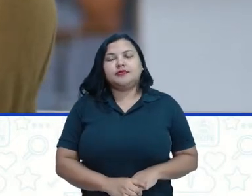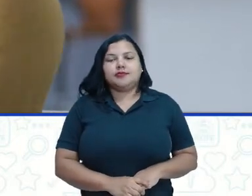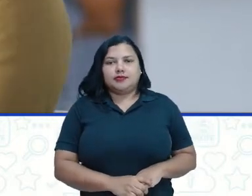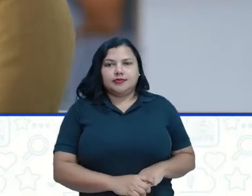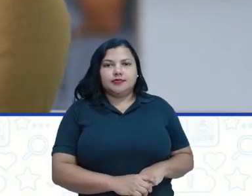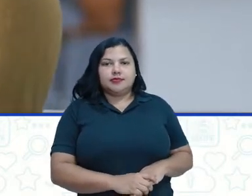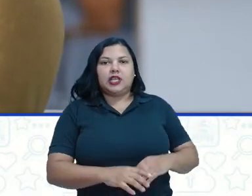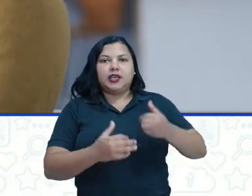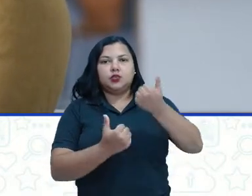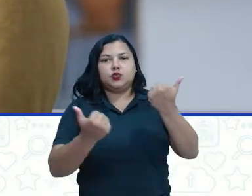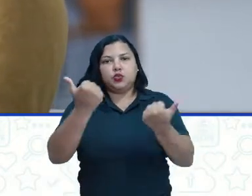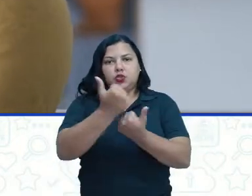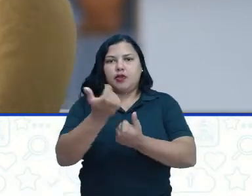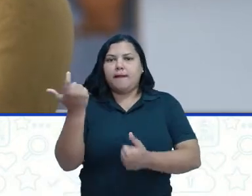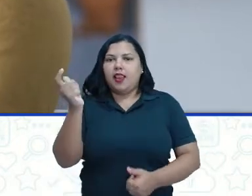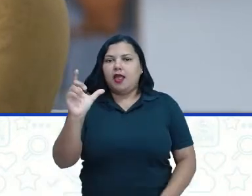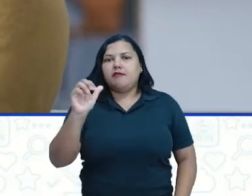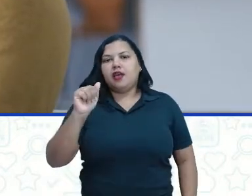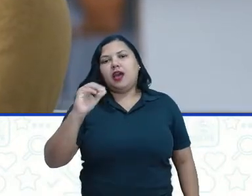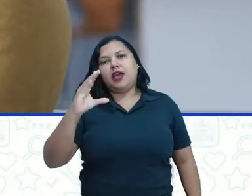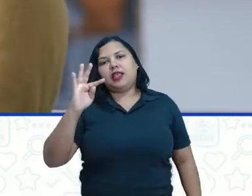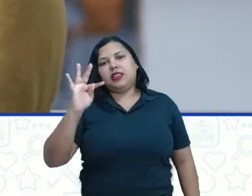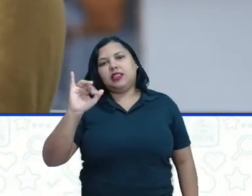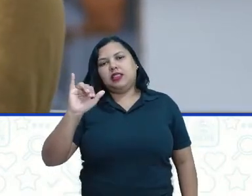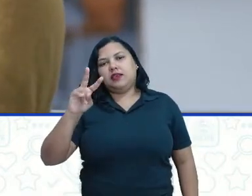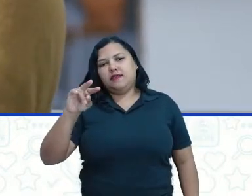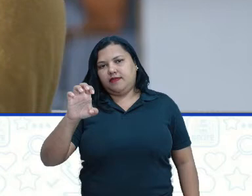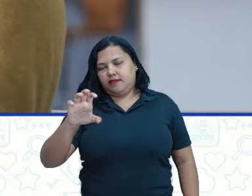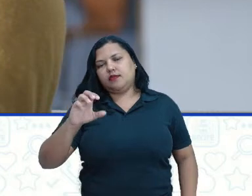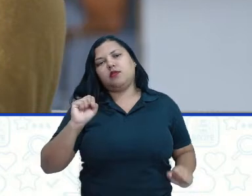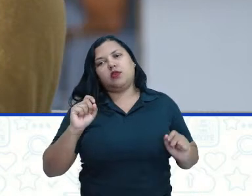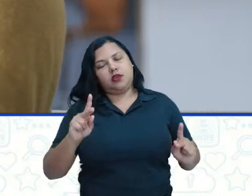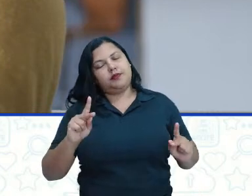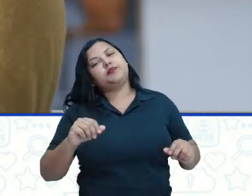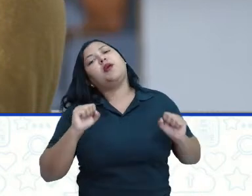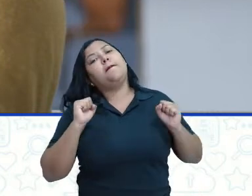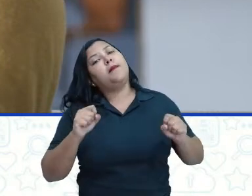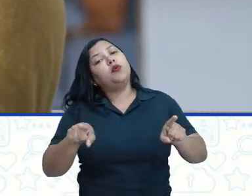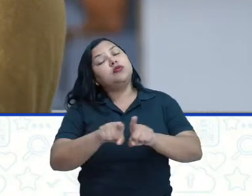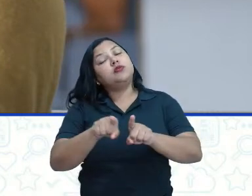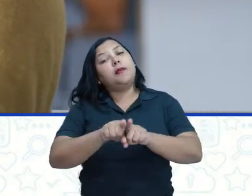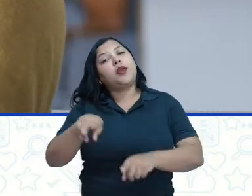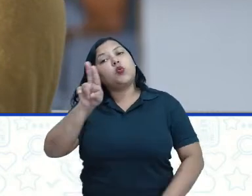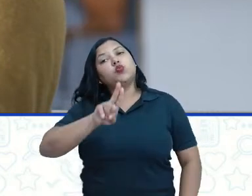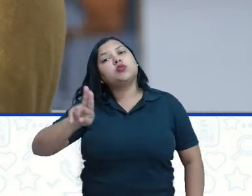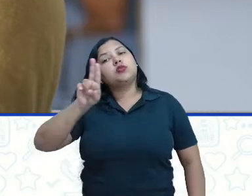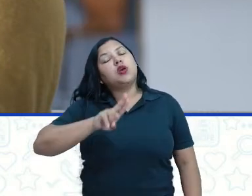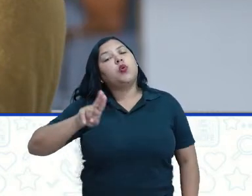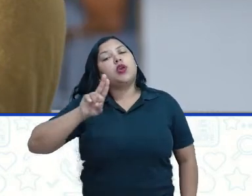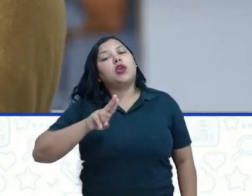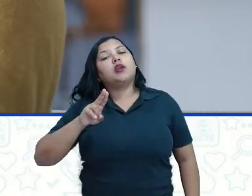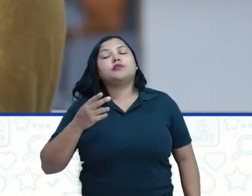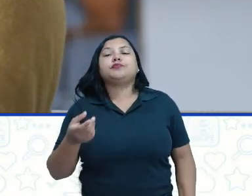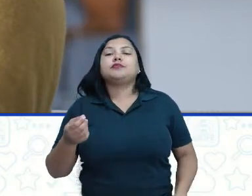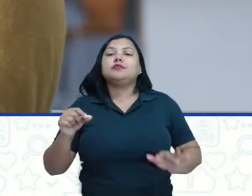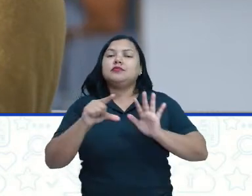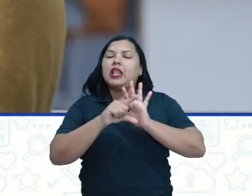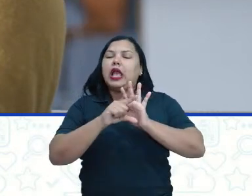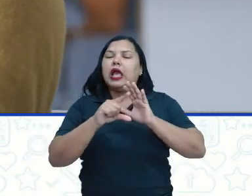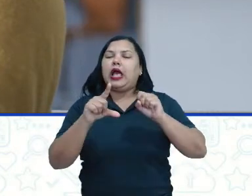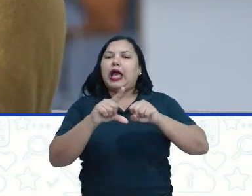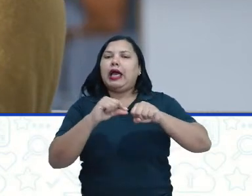palavra substituta. Esse one também, além de ser número e palavra substituta, pode ser também um indefinido, né?